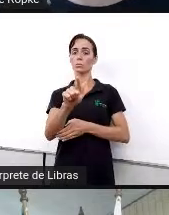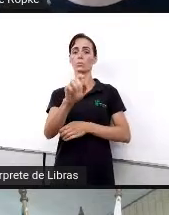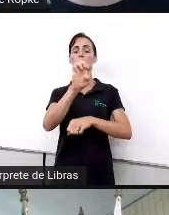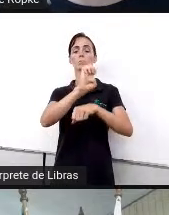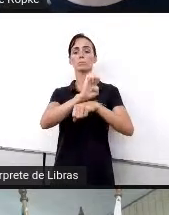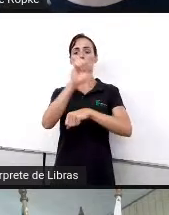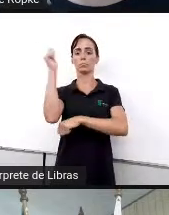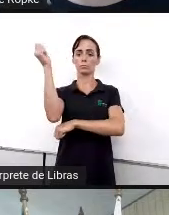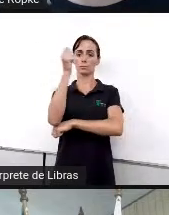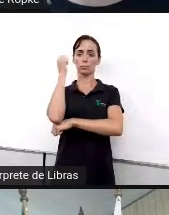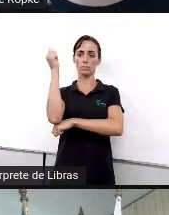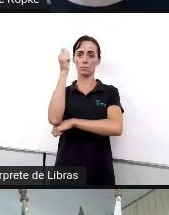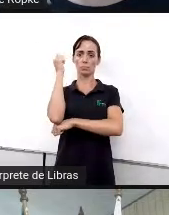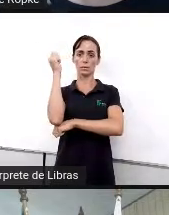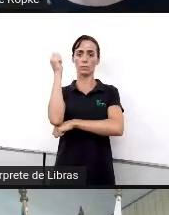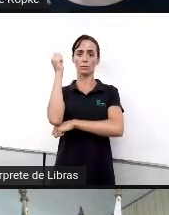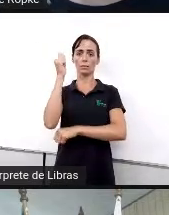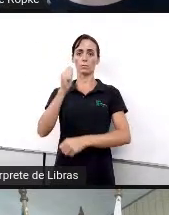do Sul.